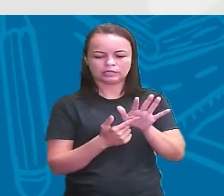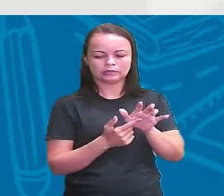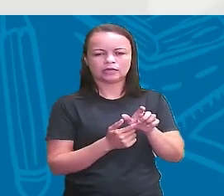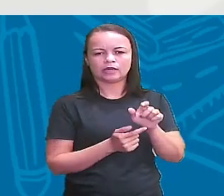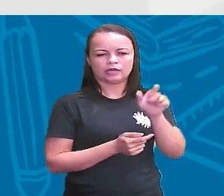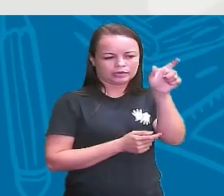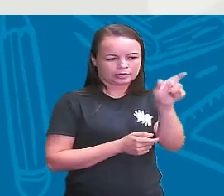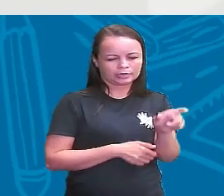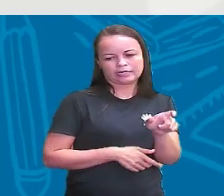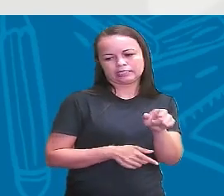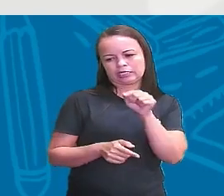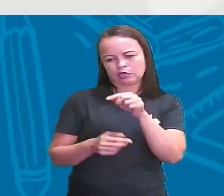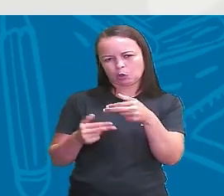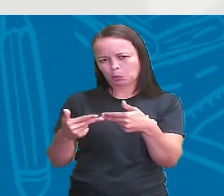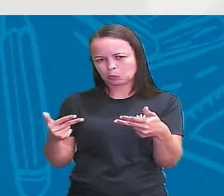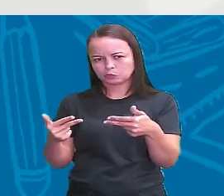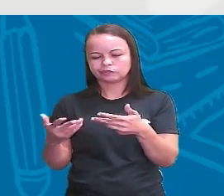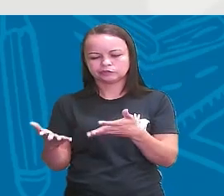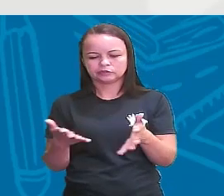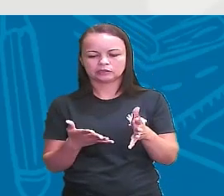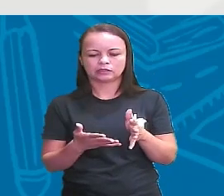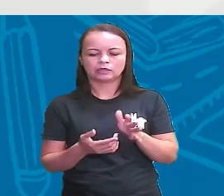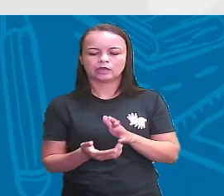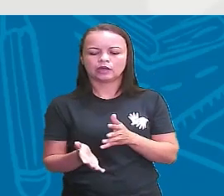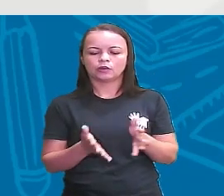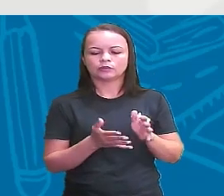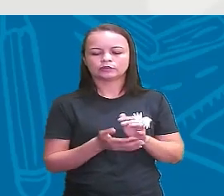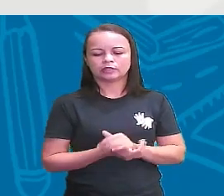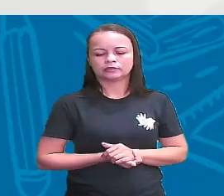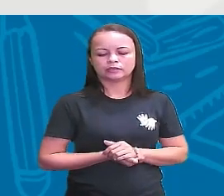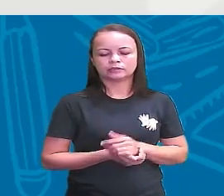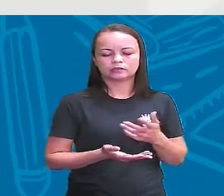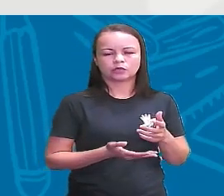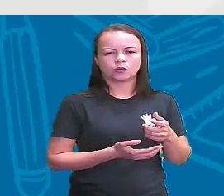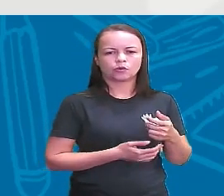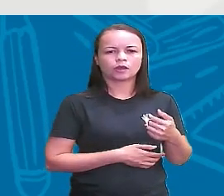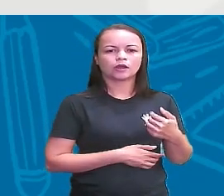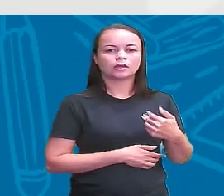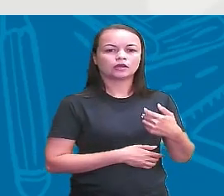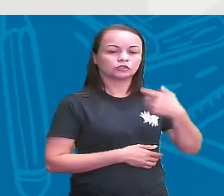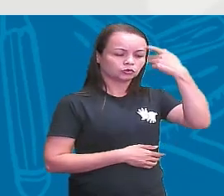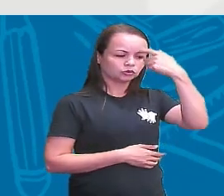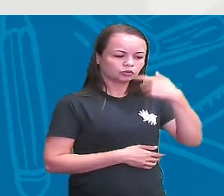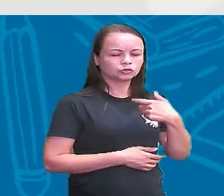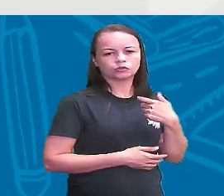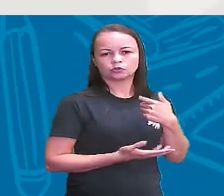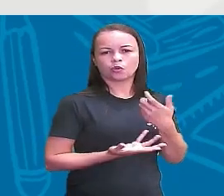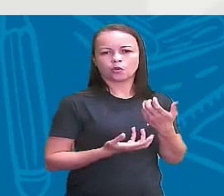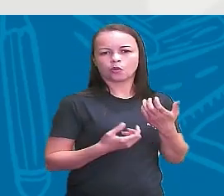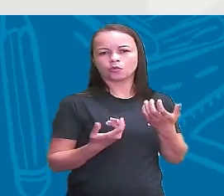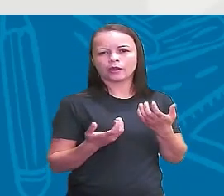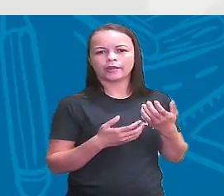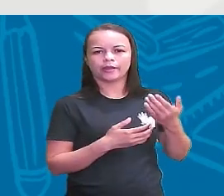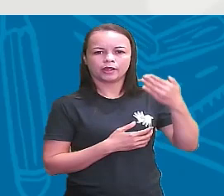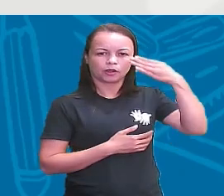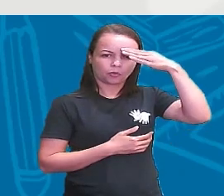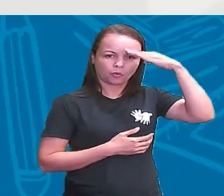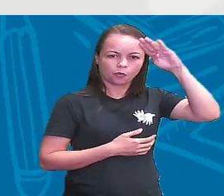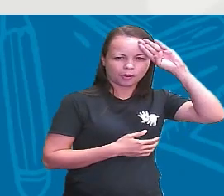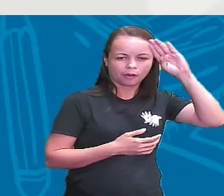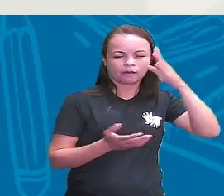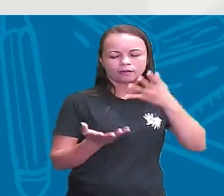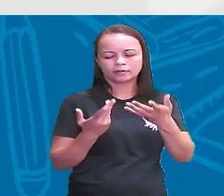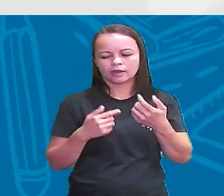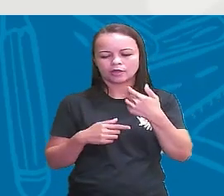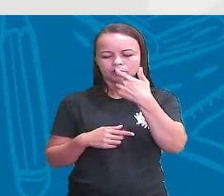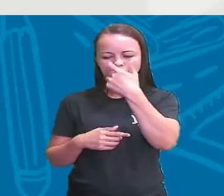ou ideologia de alguém, sou cubana, sou professora de espanhol, sou socialista.